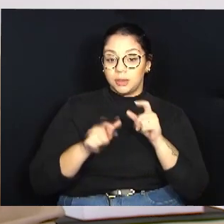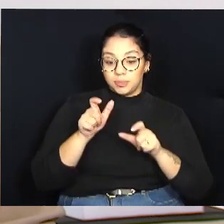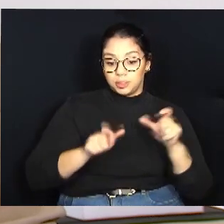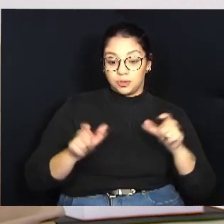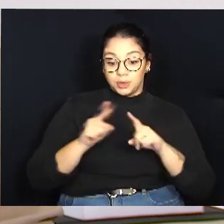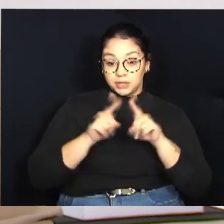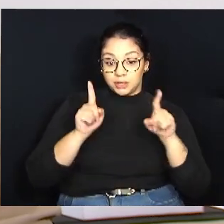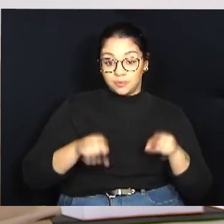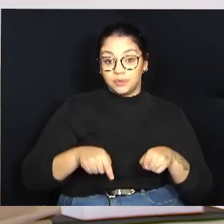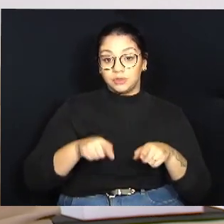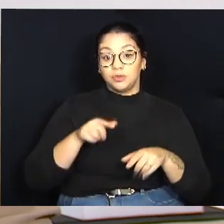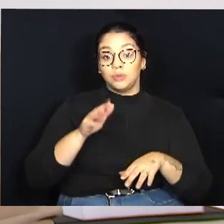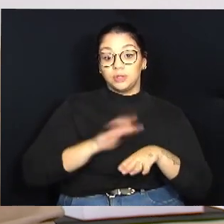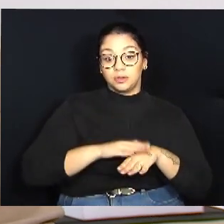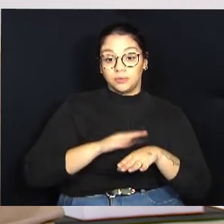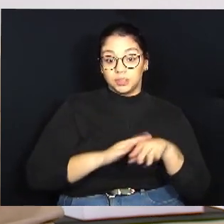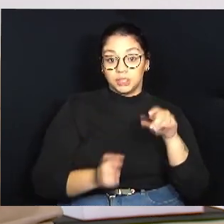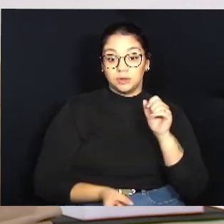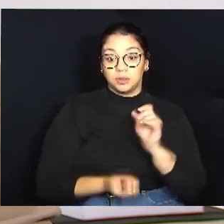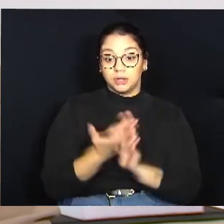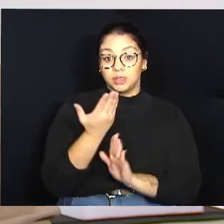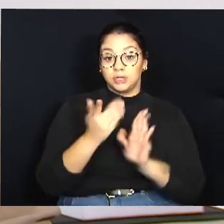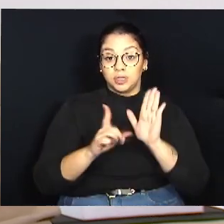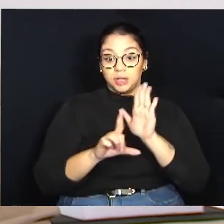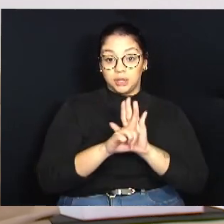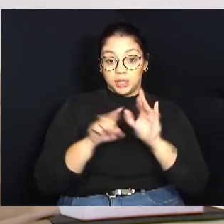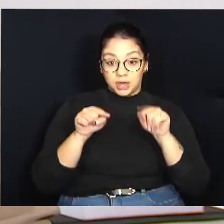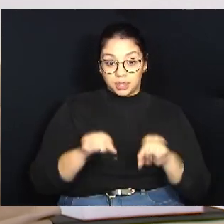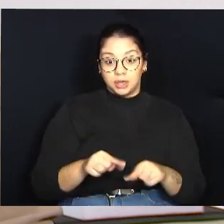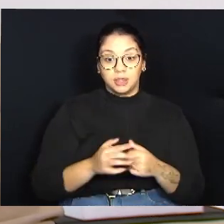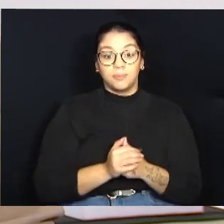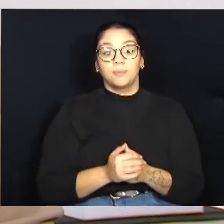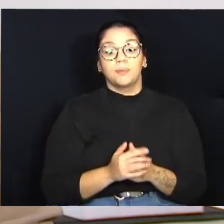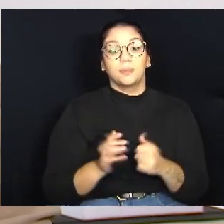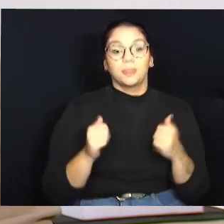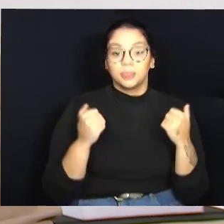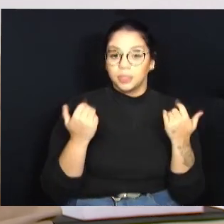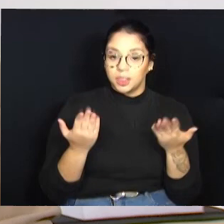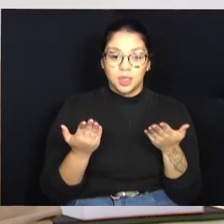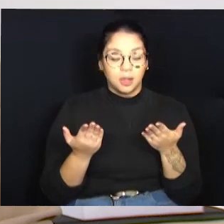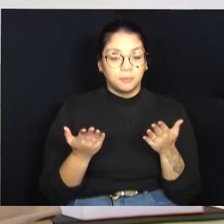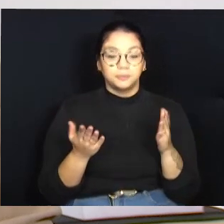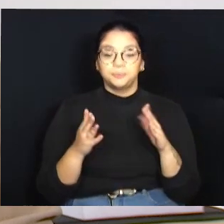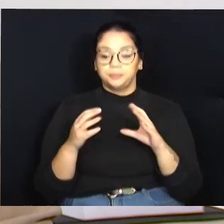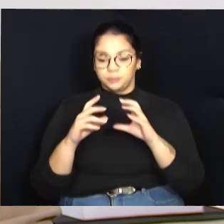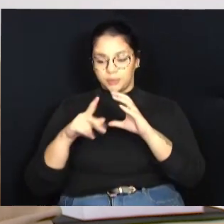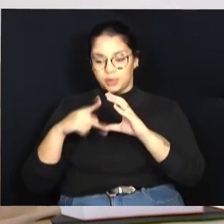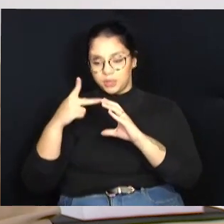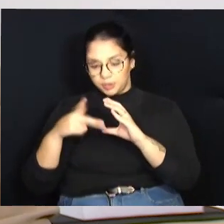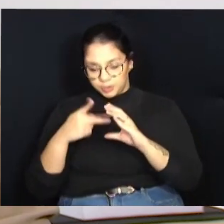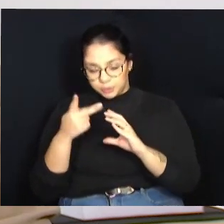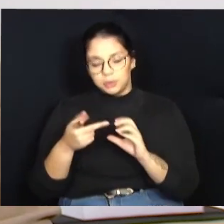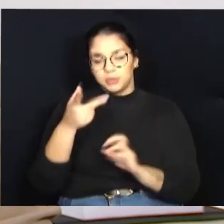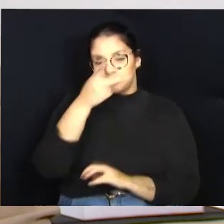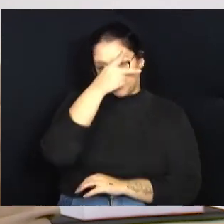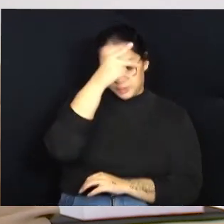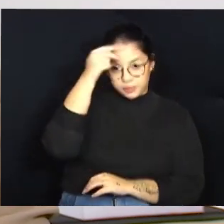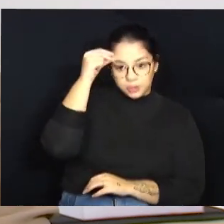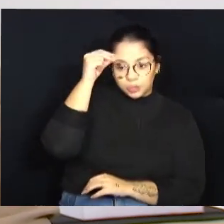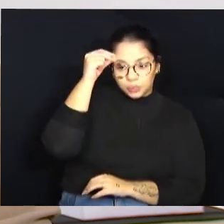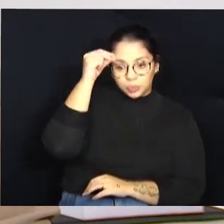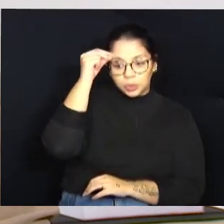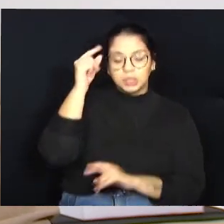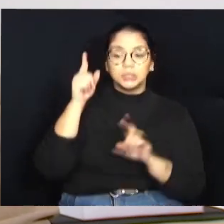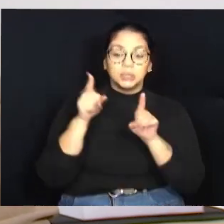próprio os próprios servidores né estão fazendo a implementação dessa lei aqui então câmeras municipais